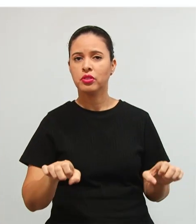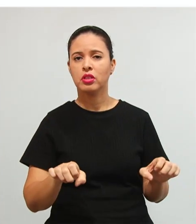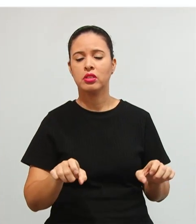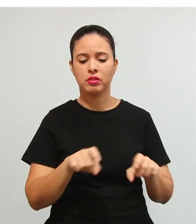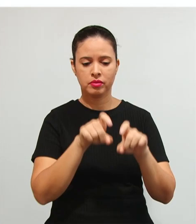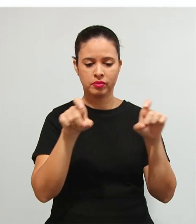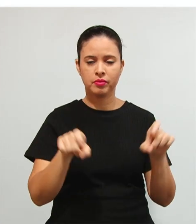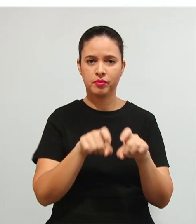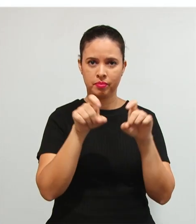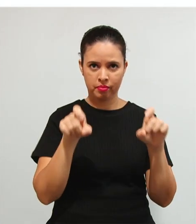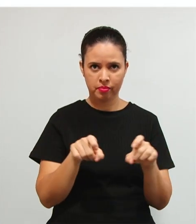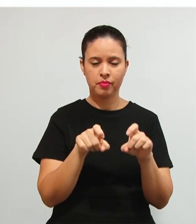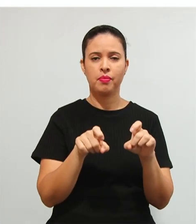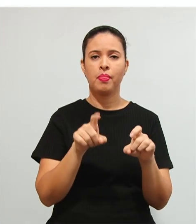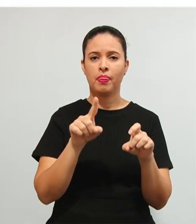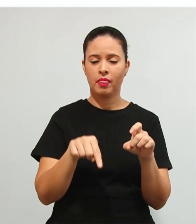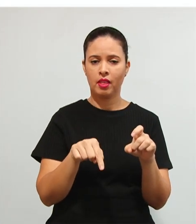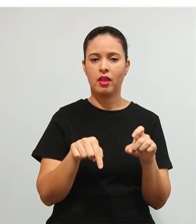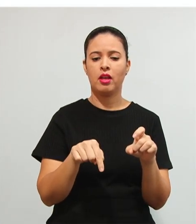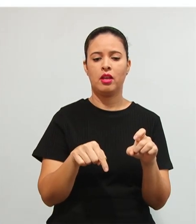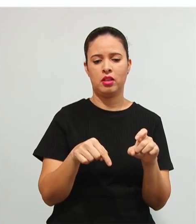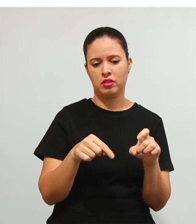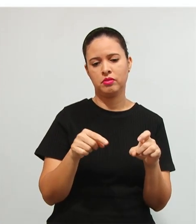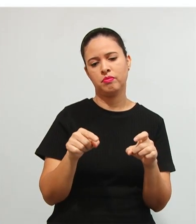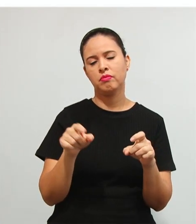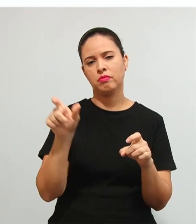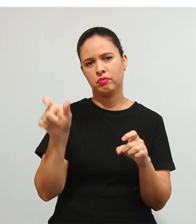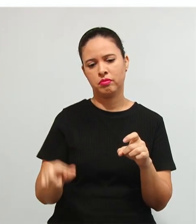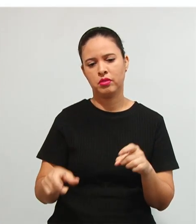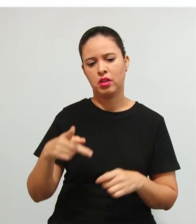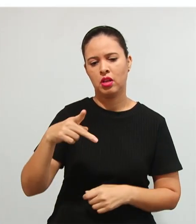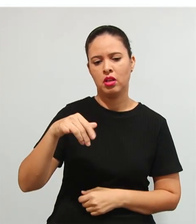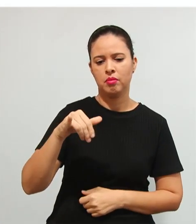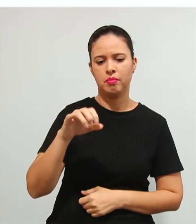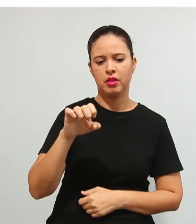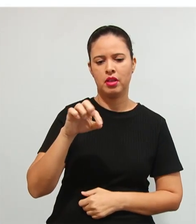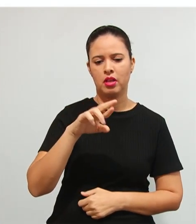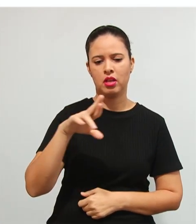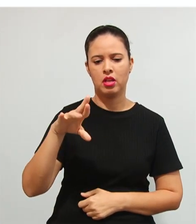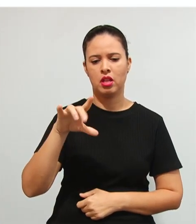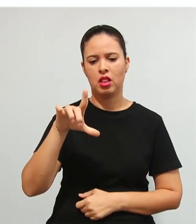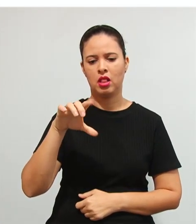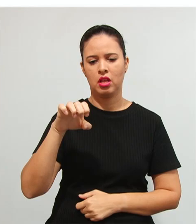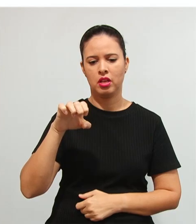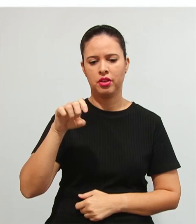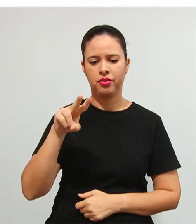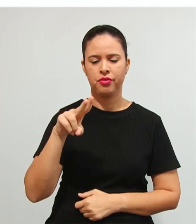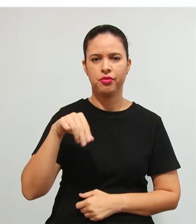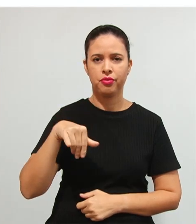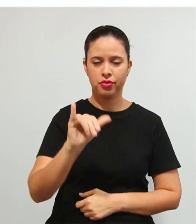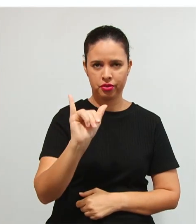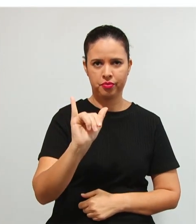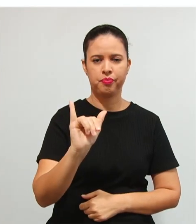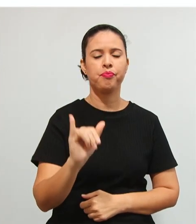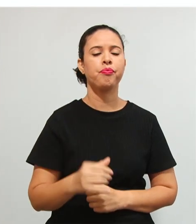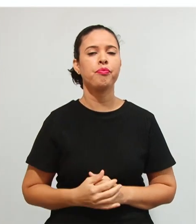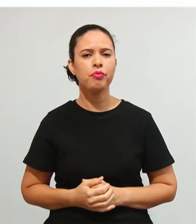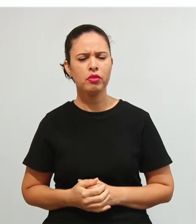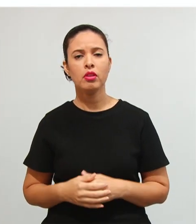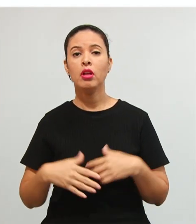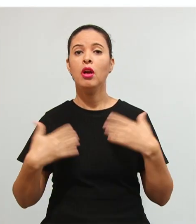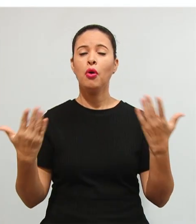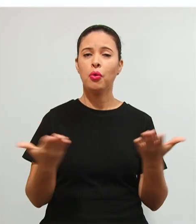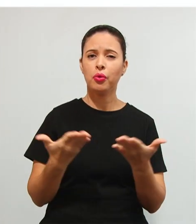computador. Isso fala de Pierre Levy. Então, hoje, pensar na sociedade